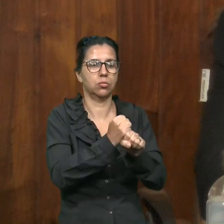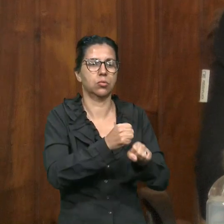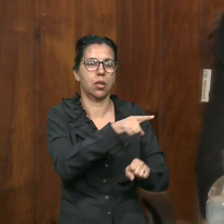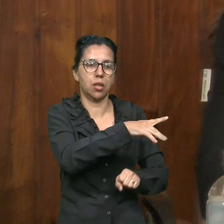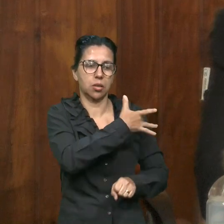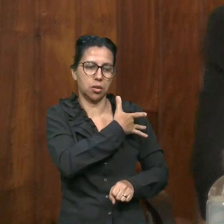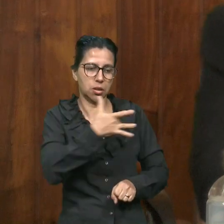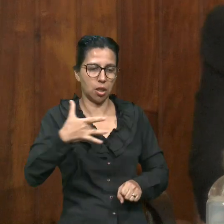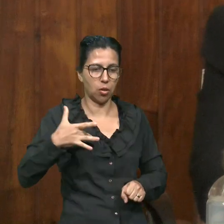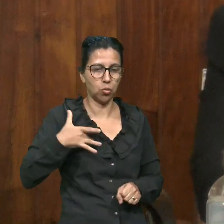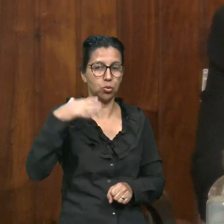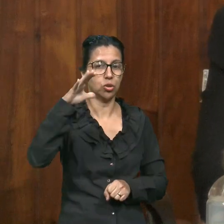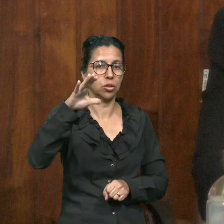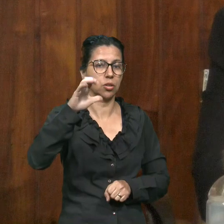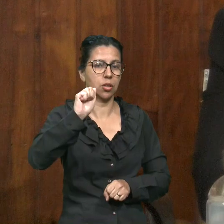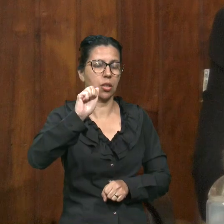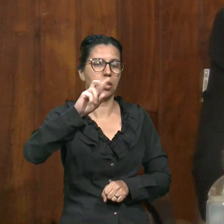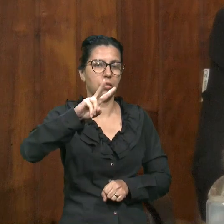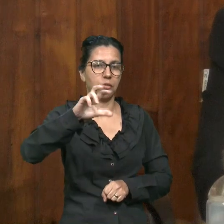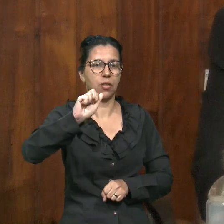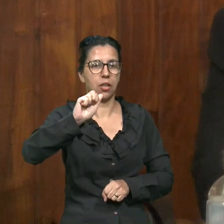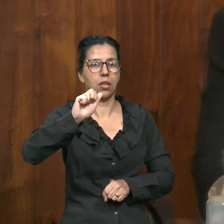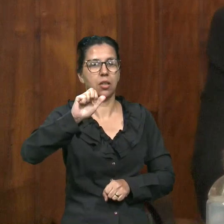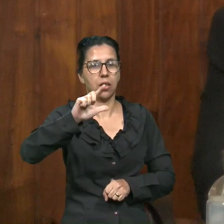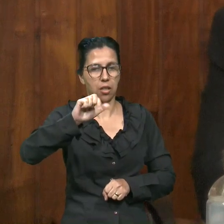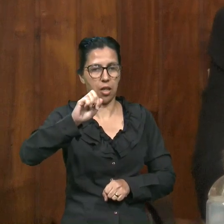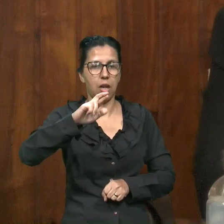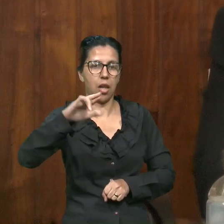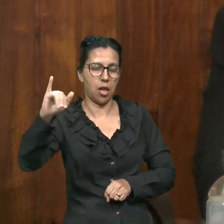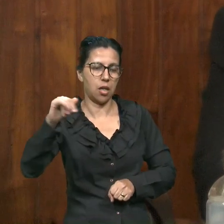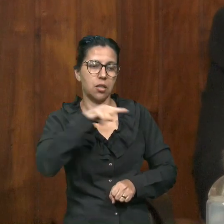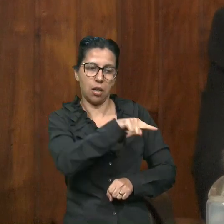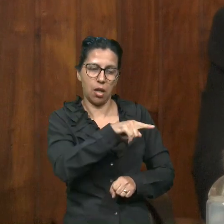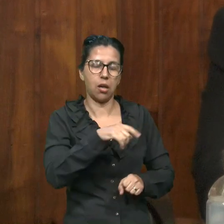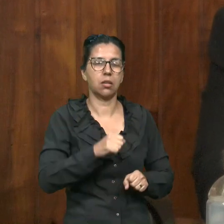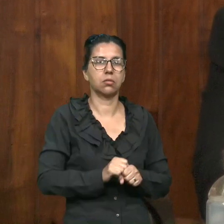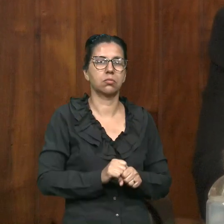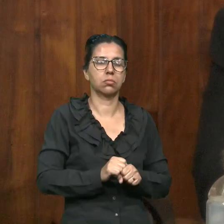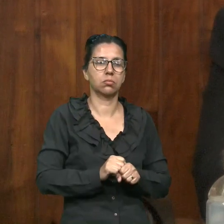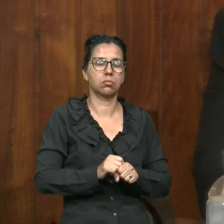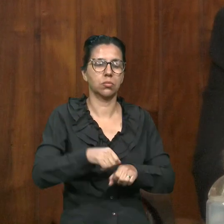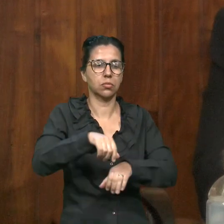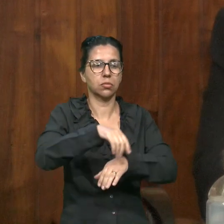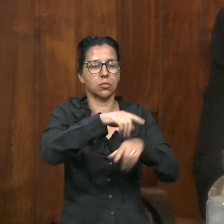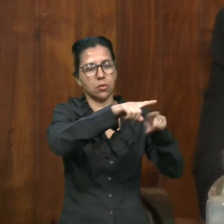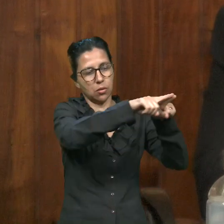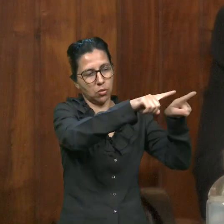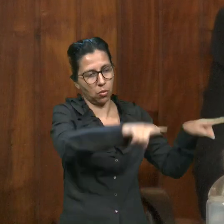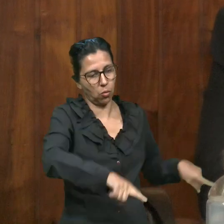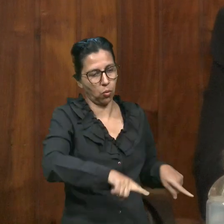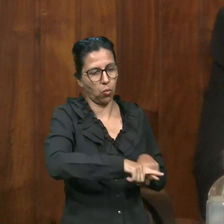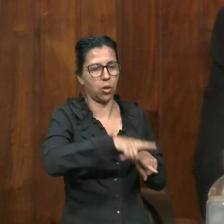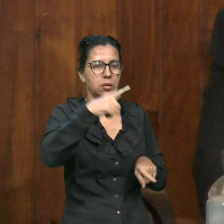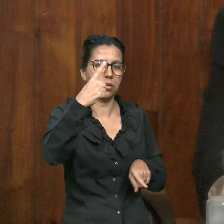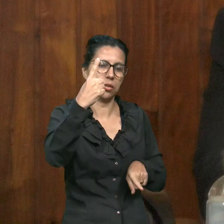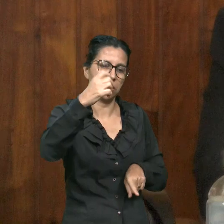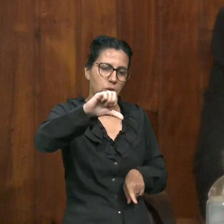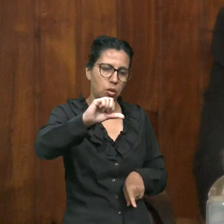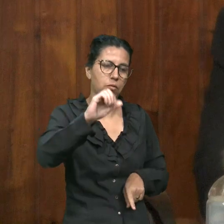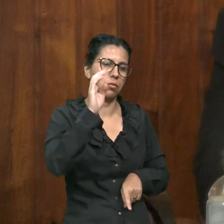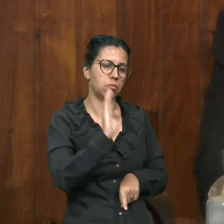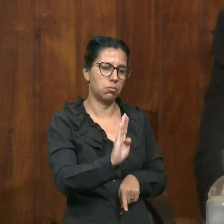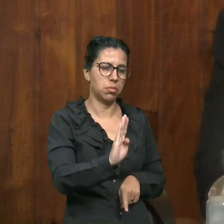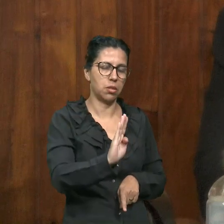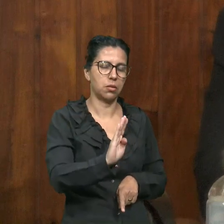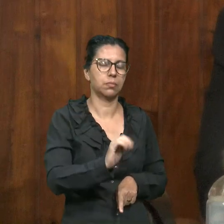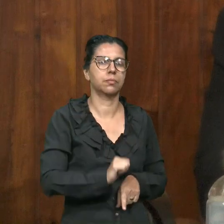do bairro Jardim Cavalari, localizado na rua Vereador Delmiro Zumiotti, quadra 19, área institucional B,